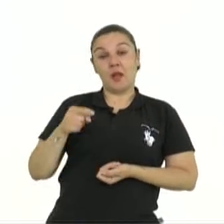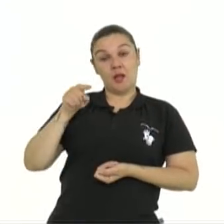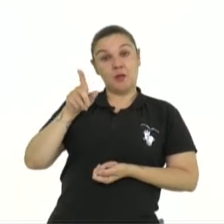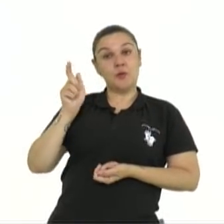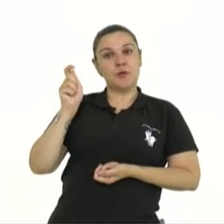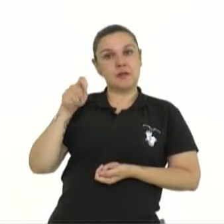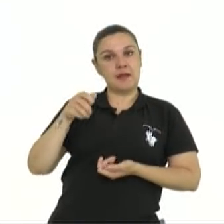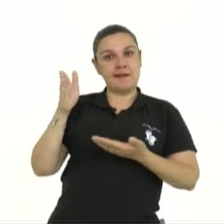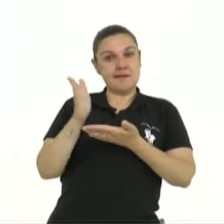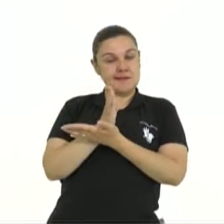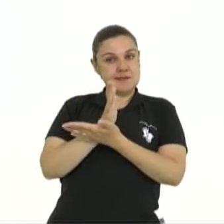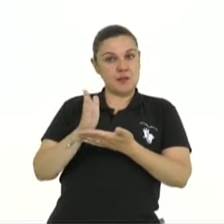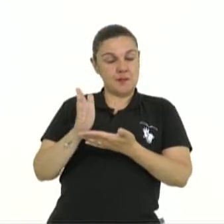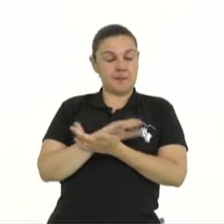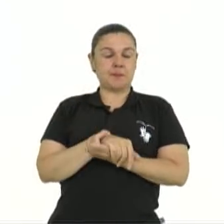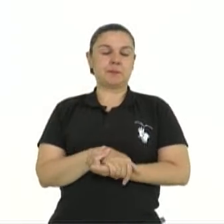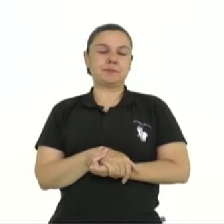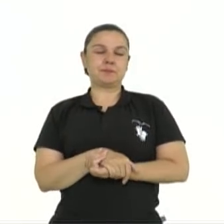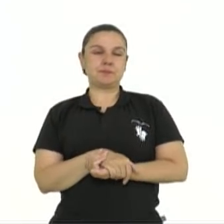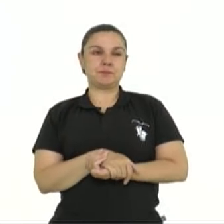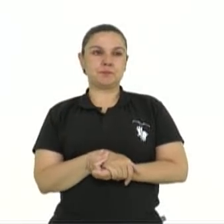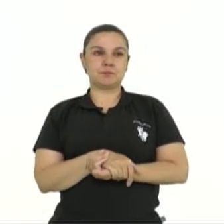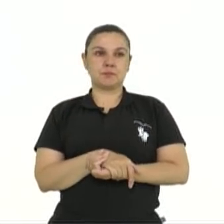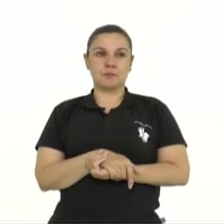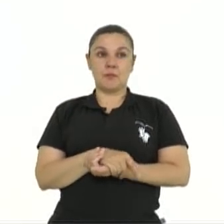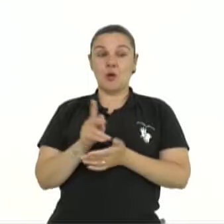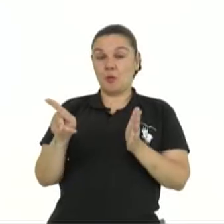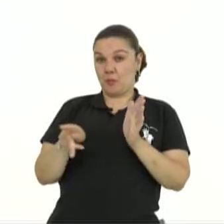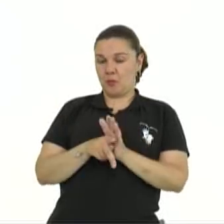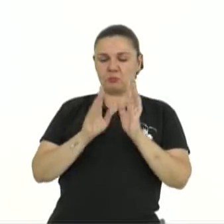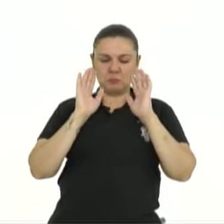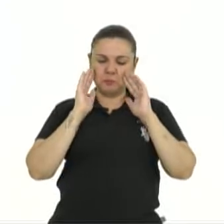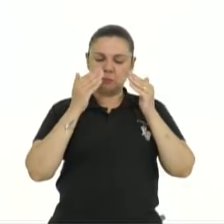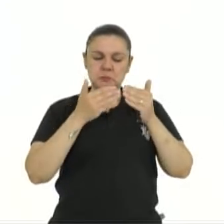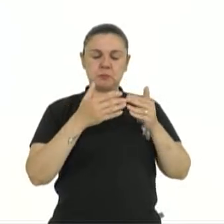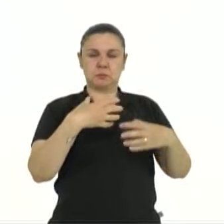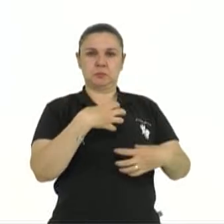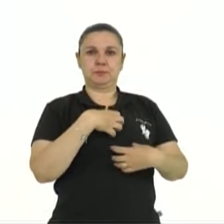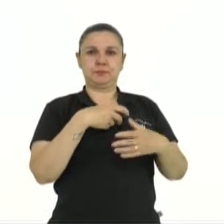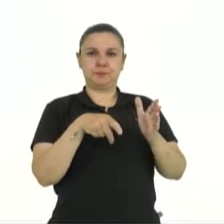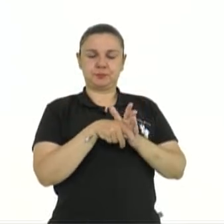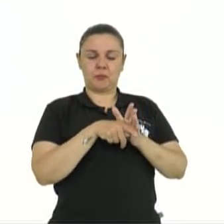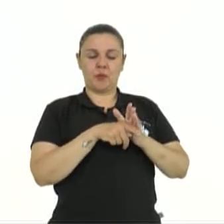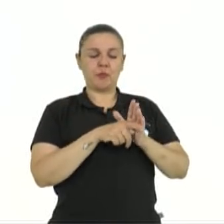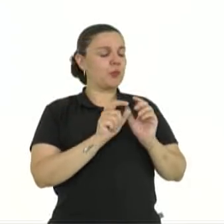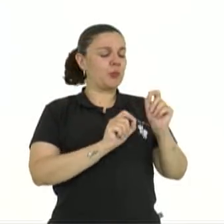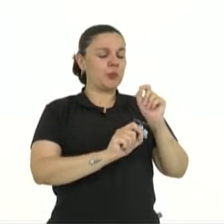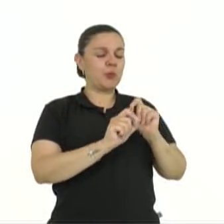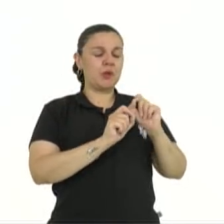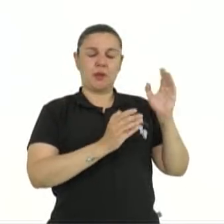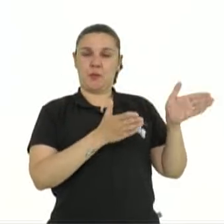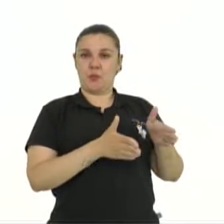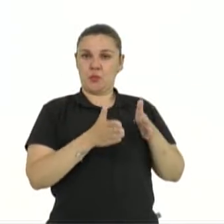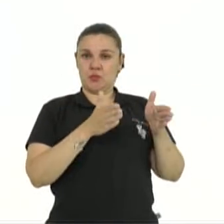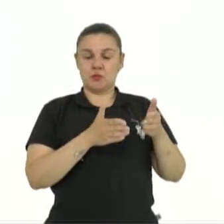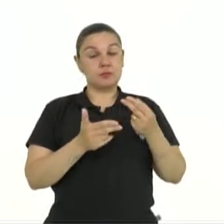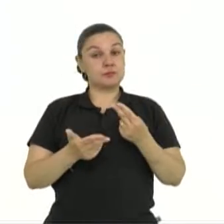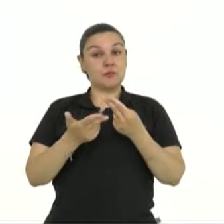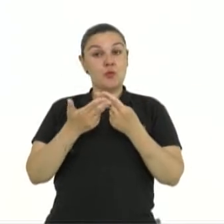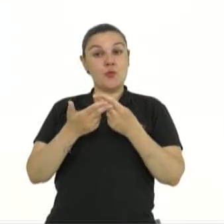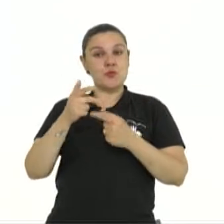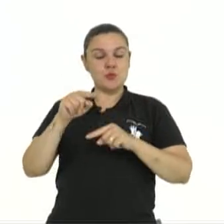podem ser classificadas segundo a forma de produção, tá? O que ela produz, né? O uso